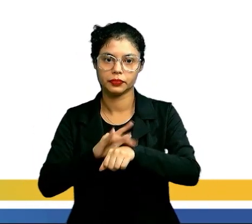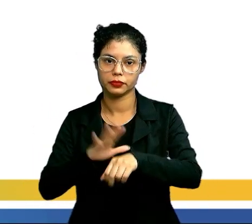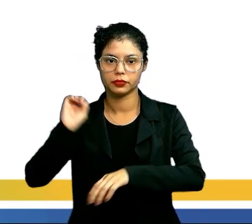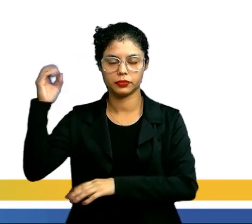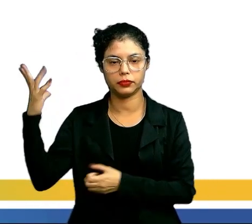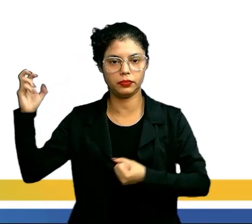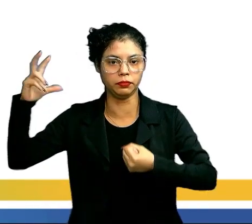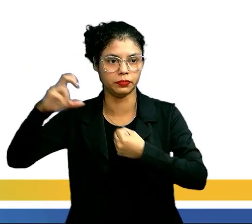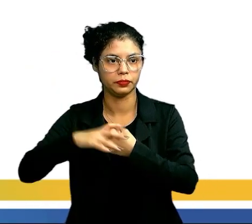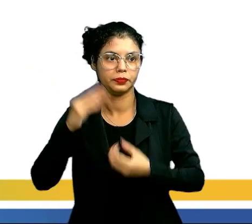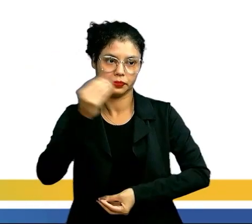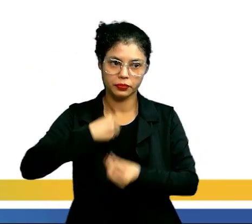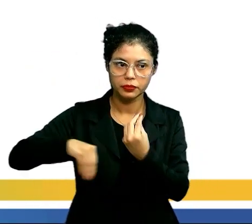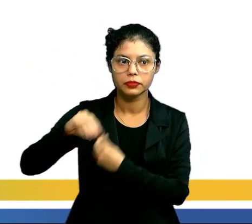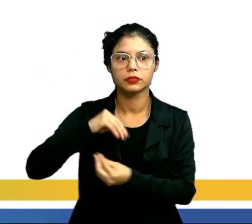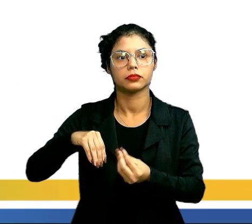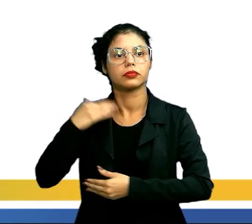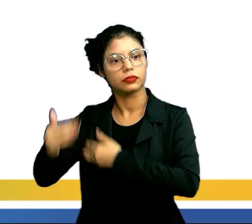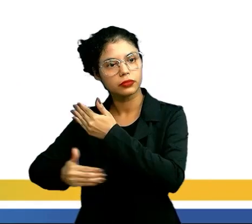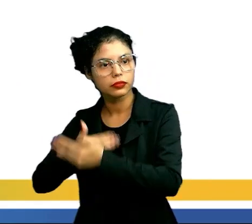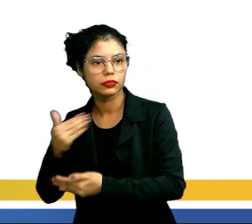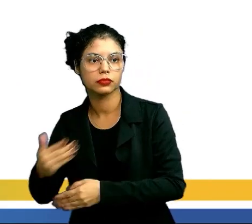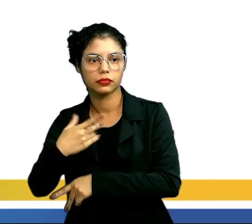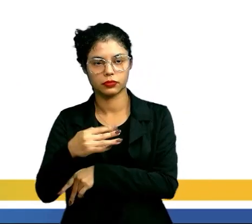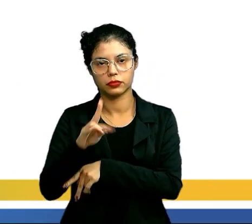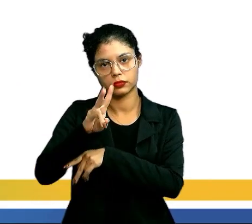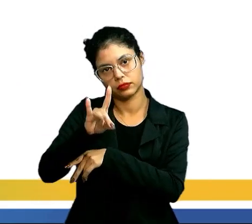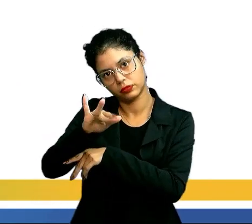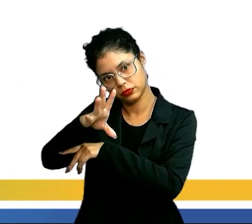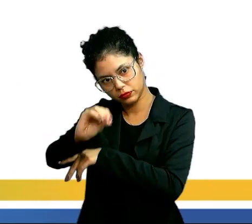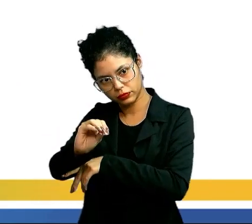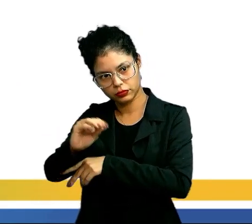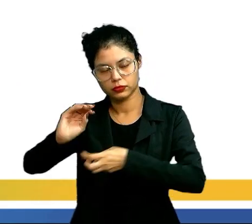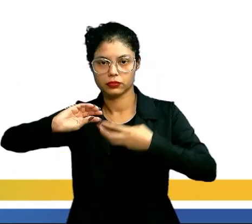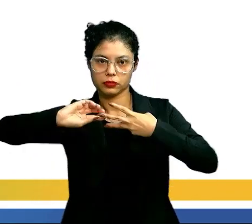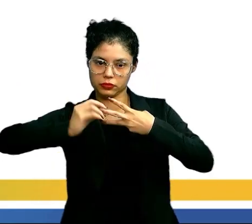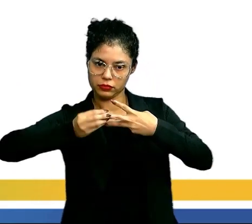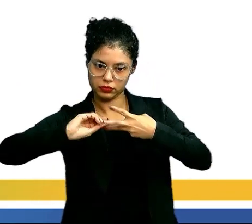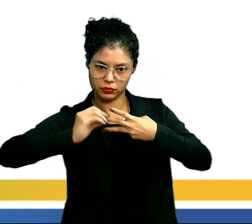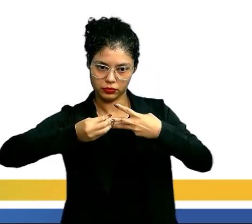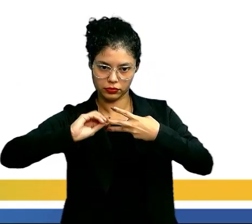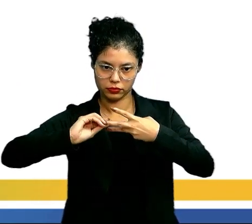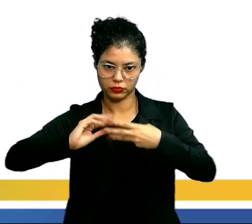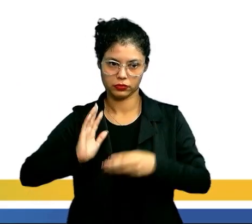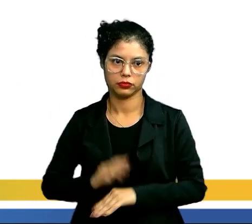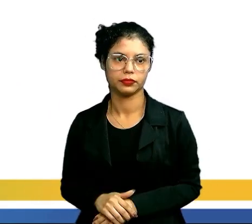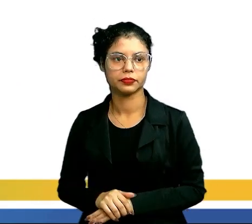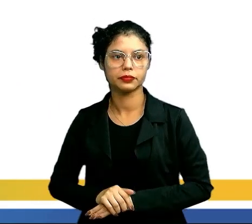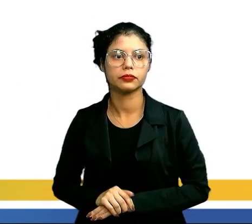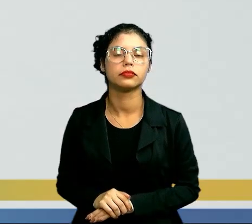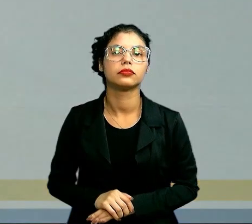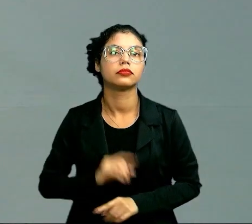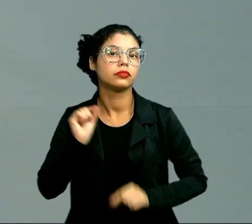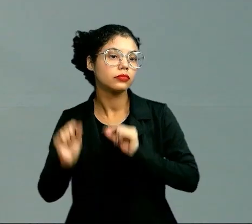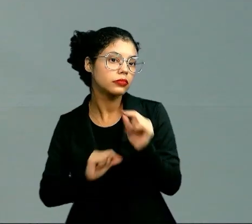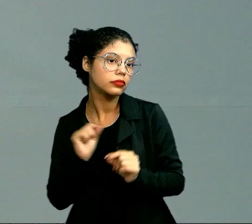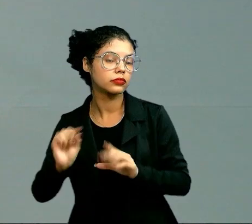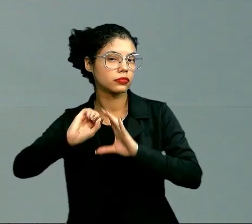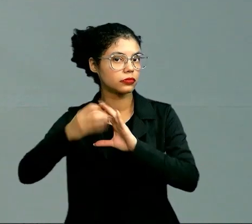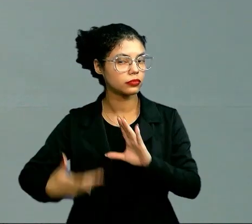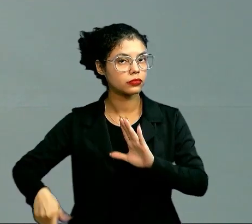doenças causadas por vírus, elas se desenvolvem por um processo de parasitismo celular. Uma